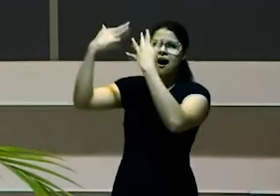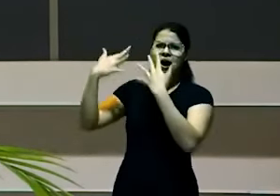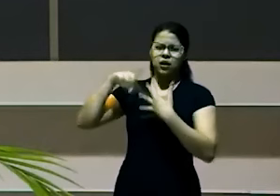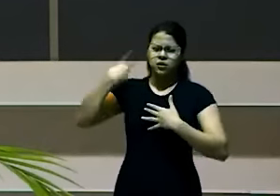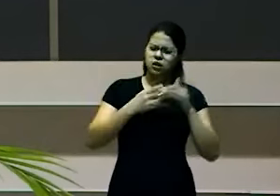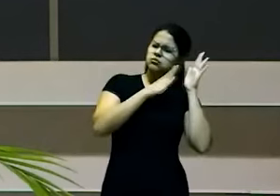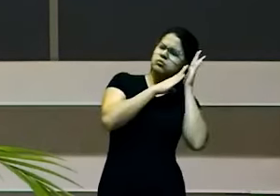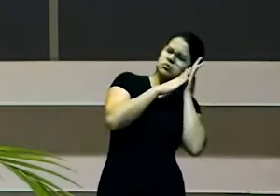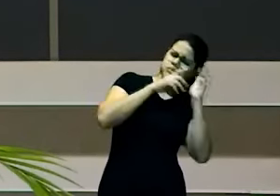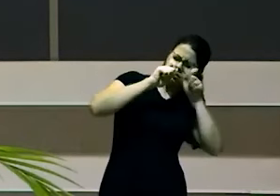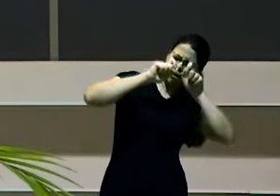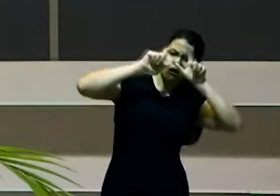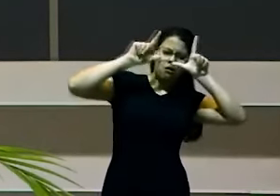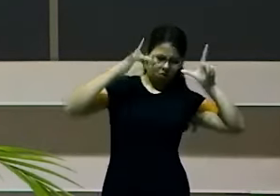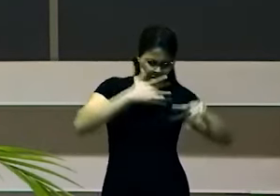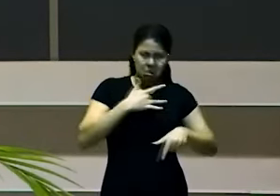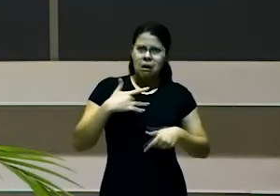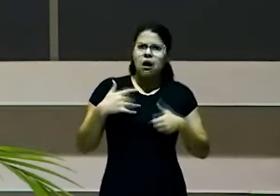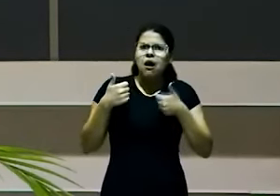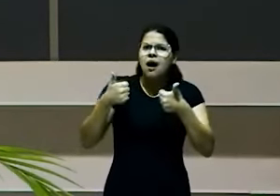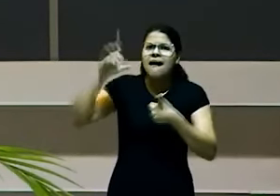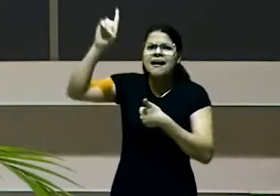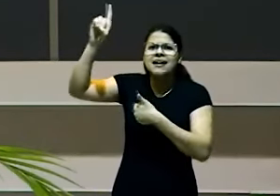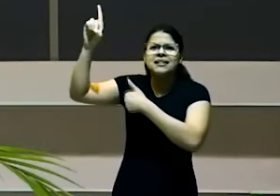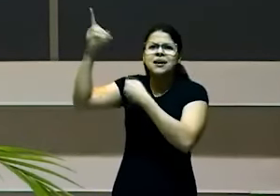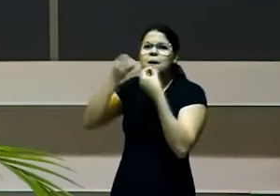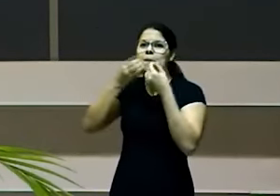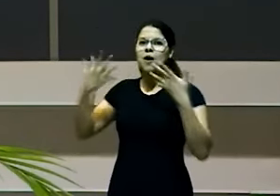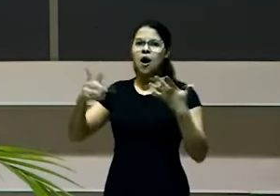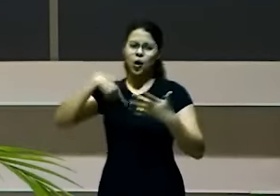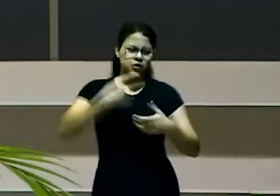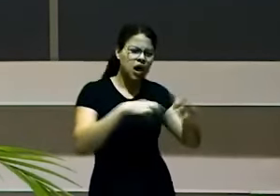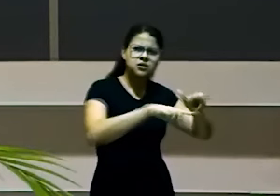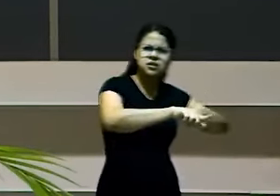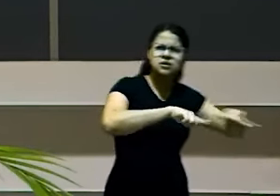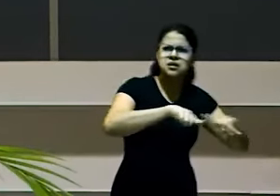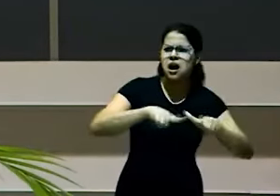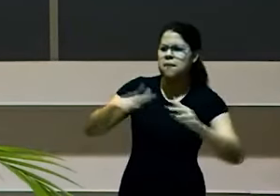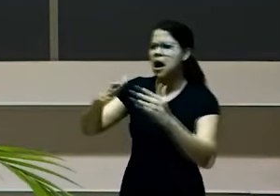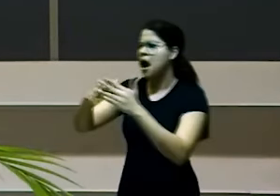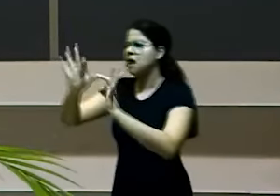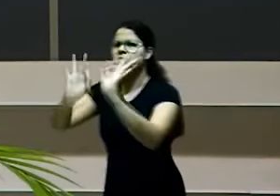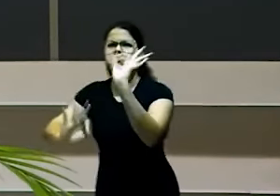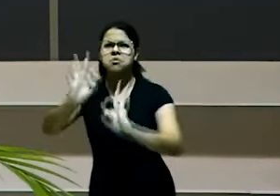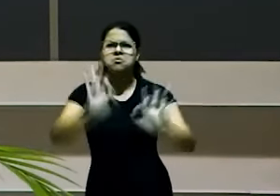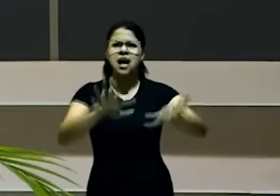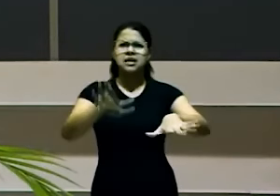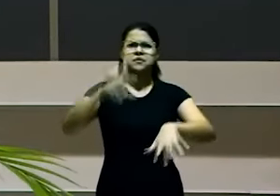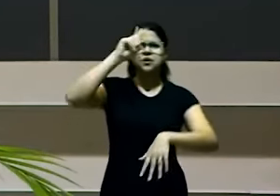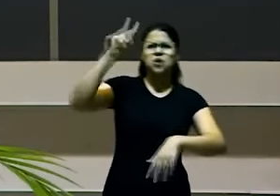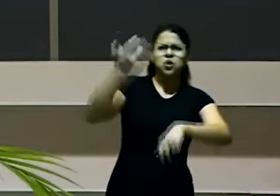é bom nós cuidamos da nossa casa nós somos pro nosso trabalho ainda que foi um dia corrido nós